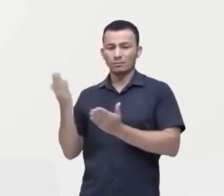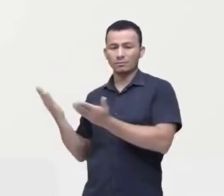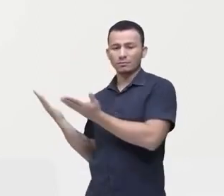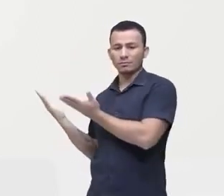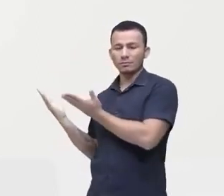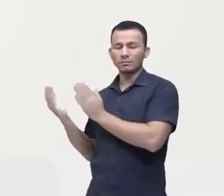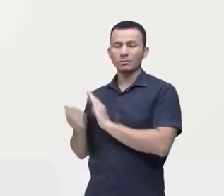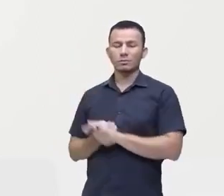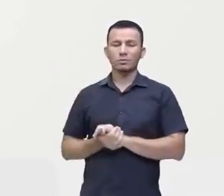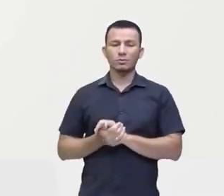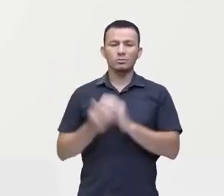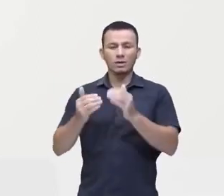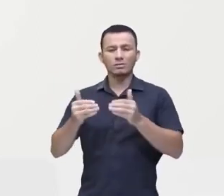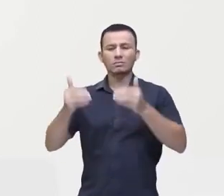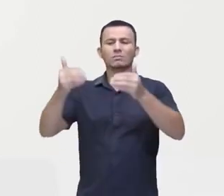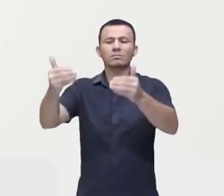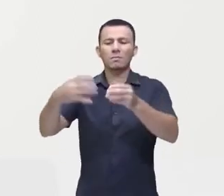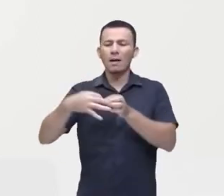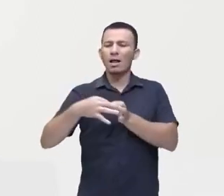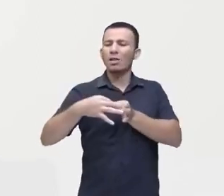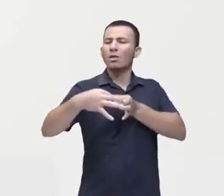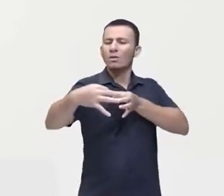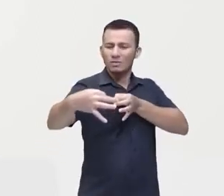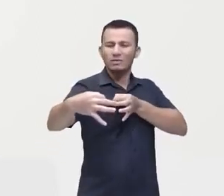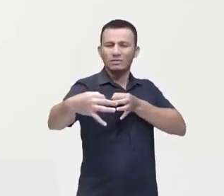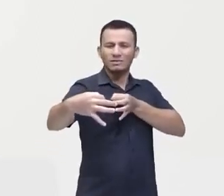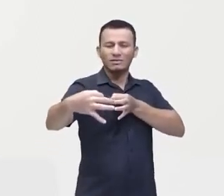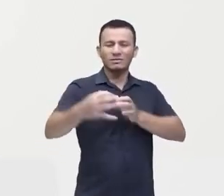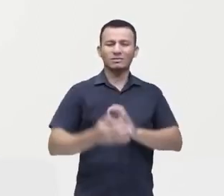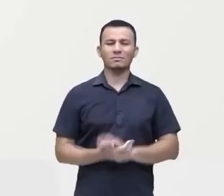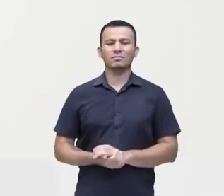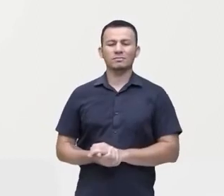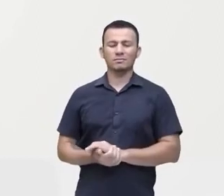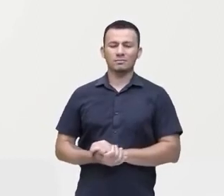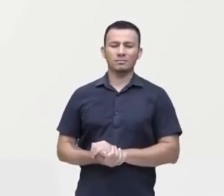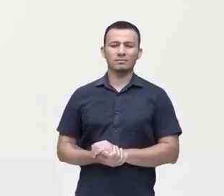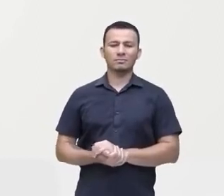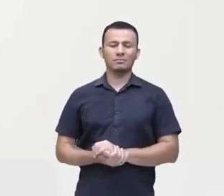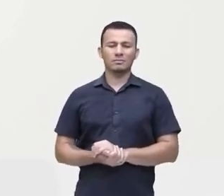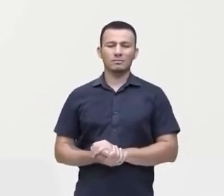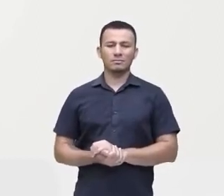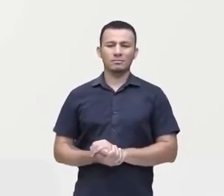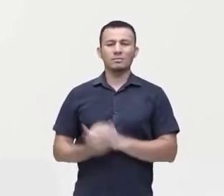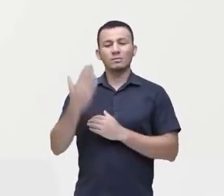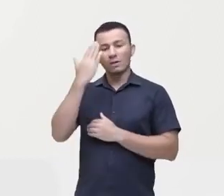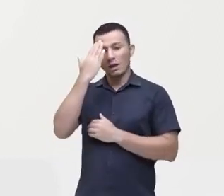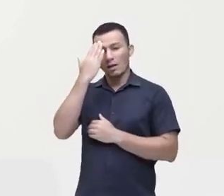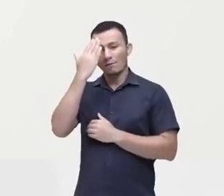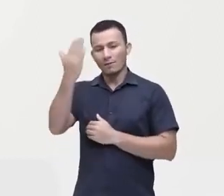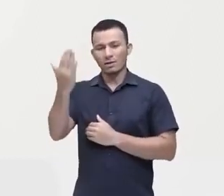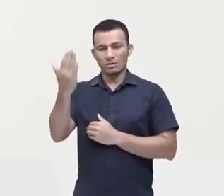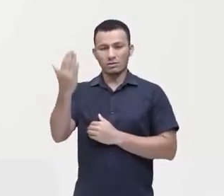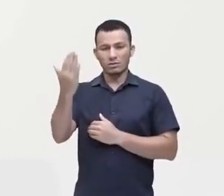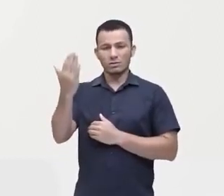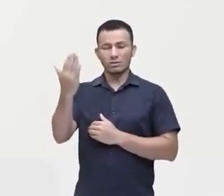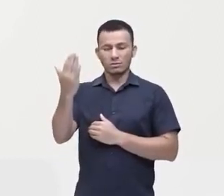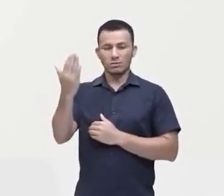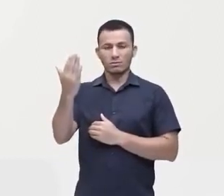estão mais atrás, ó. Esse aqui, ele está na frente